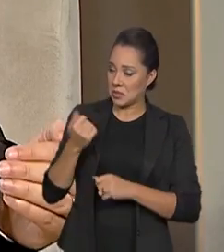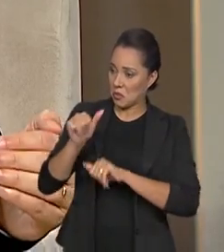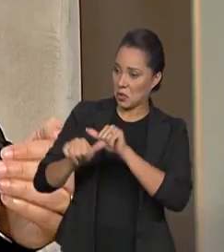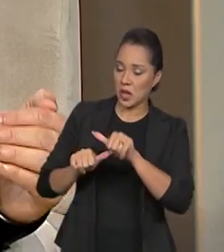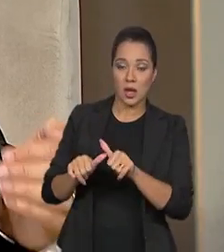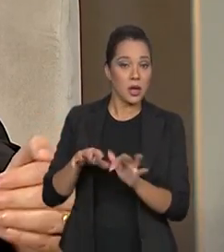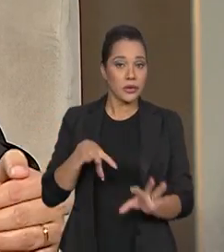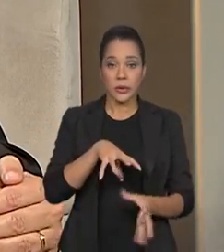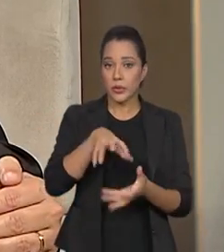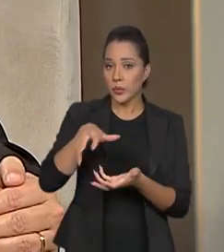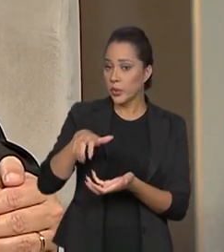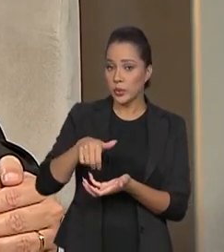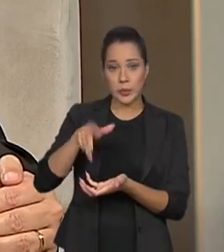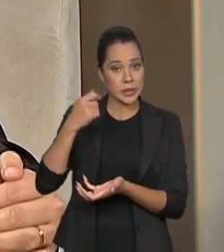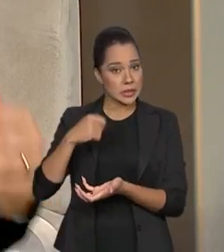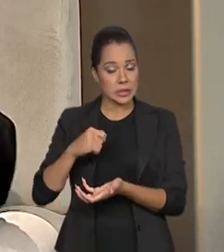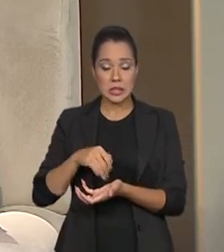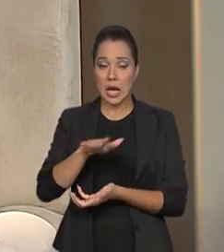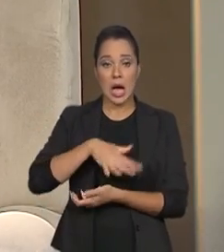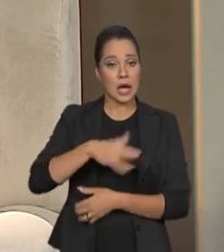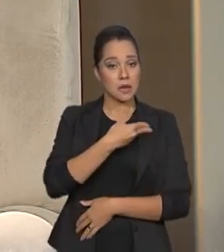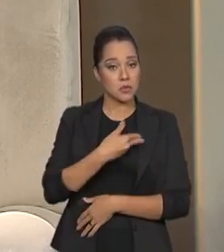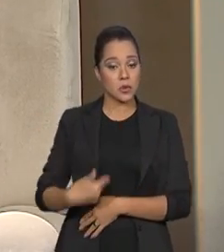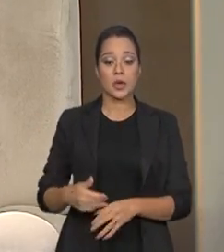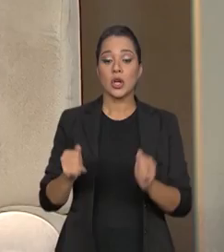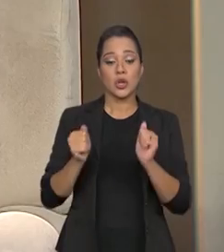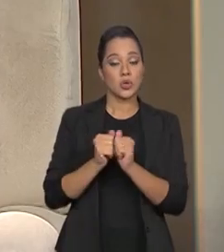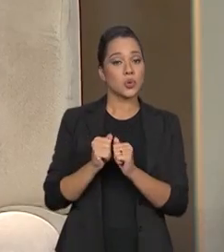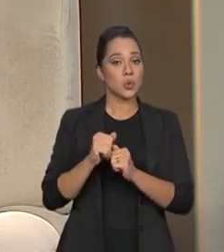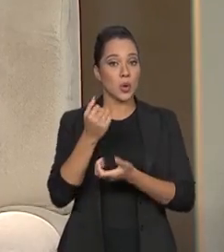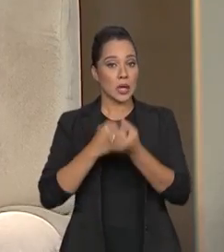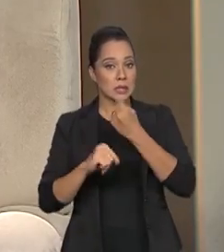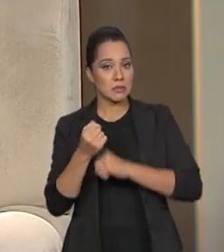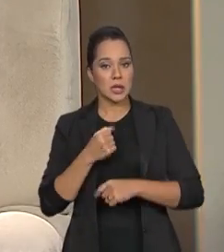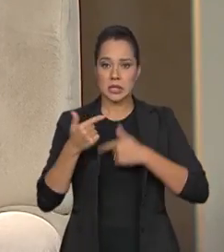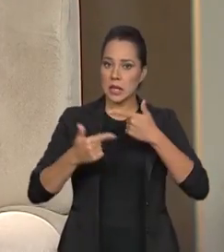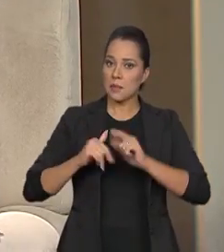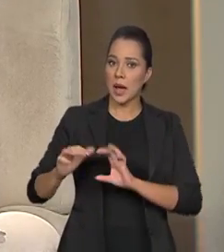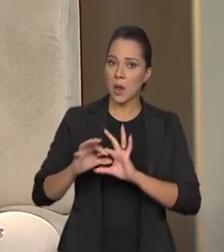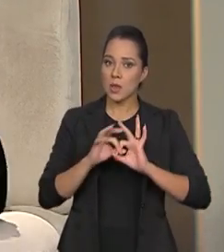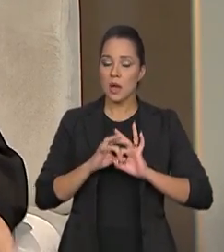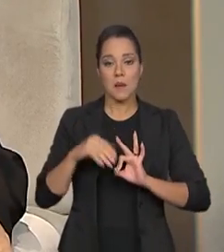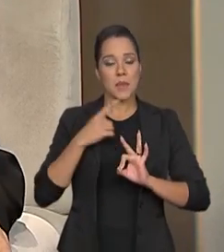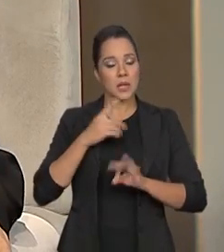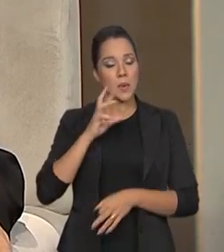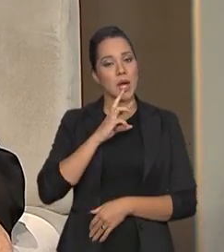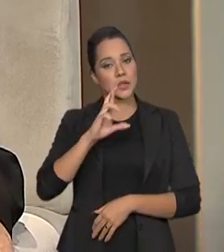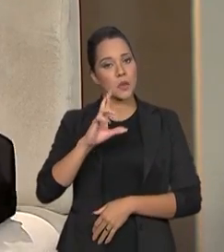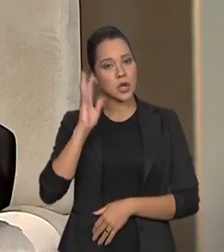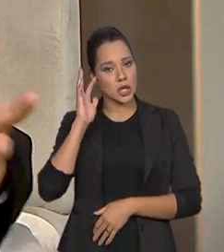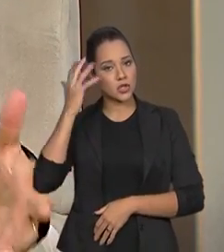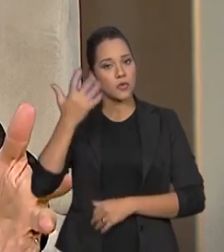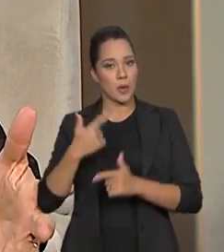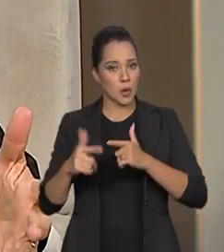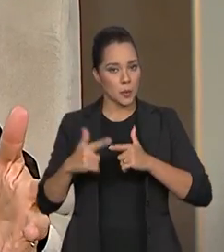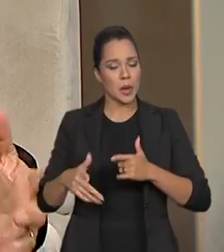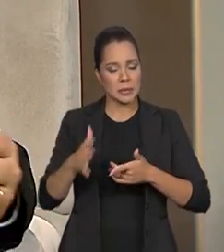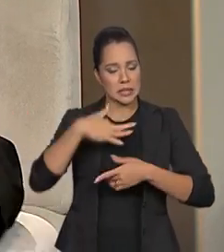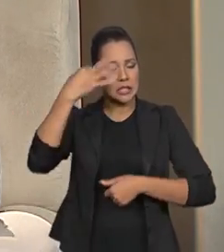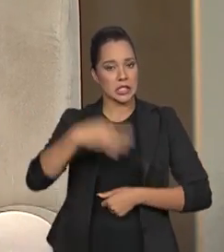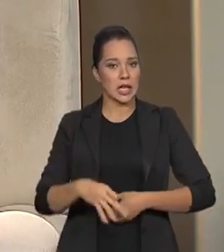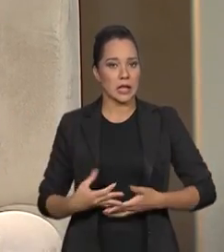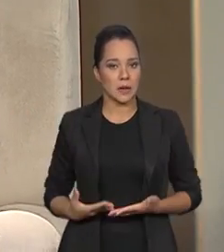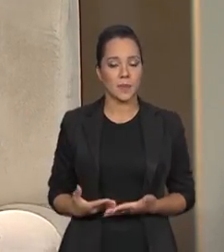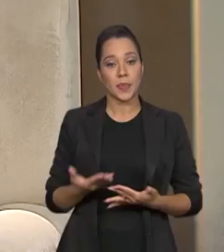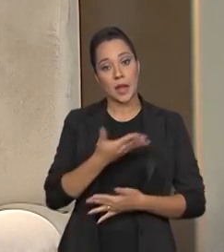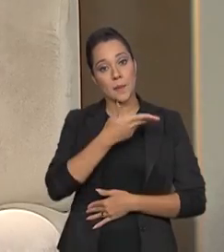no mundo todo cada vez mais o poder público junto com o setor produtivo trabalho em conjunto para ter uma solução que seja efetiva né